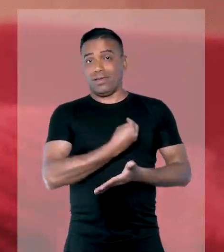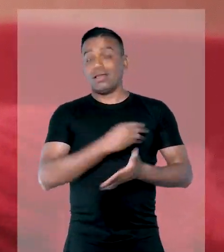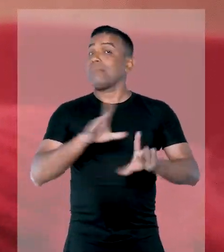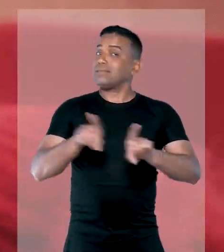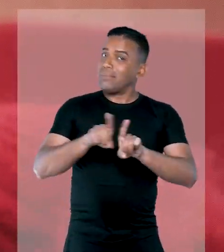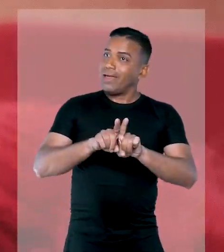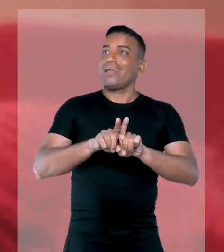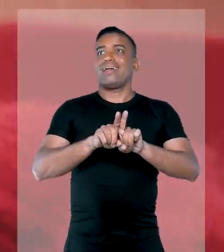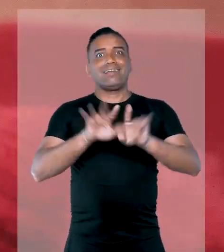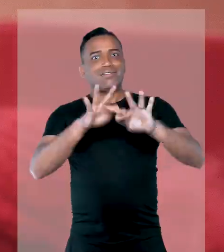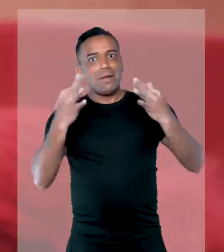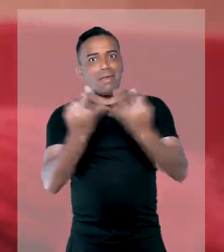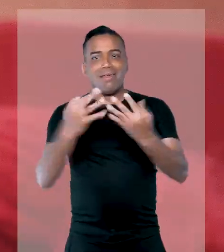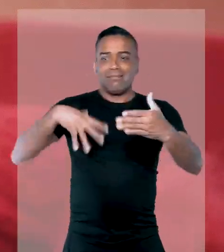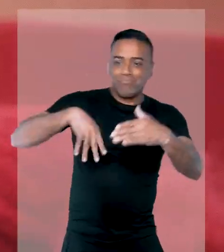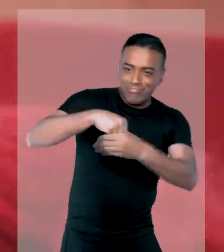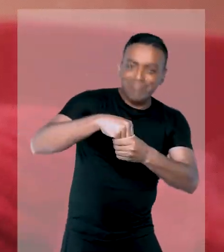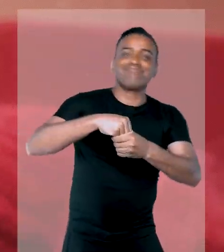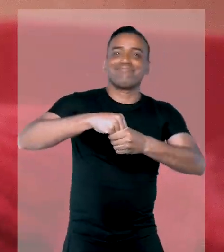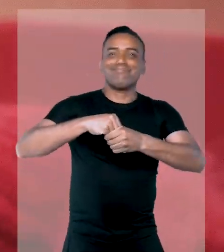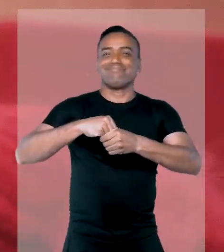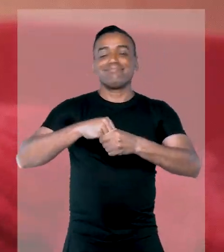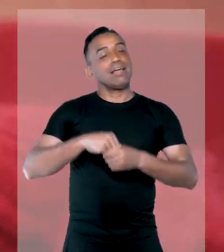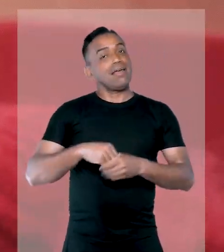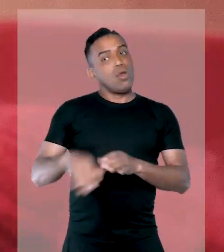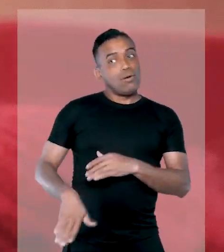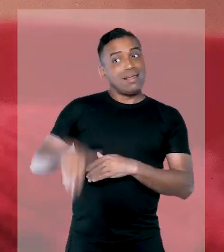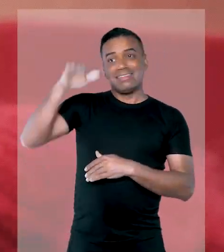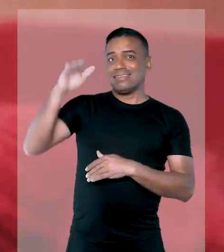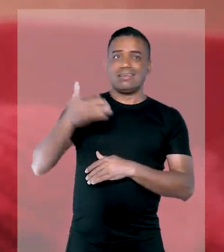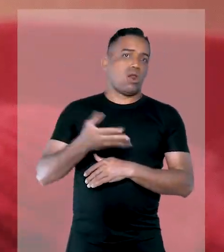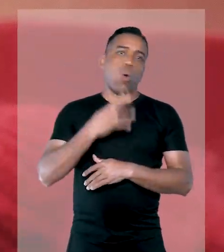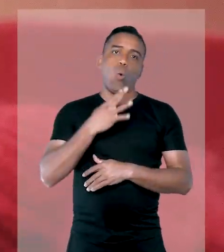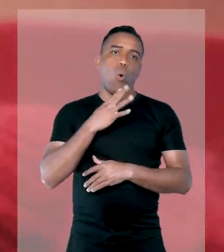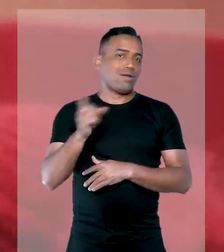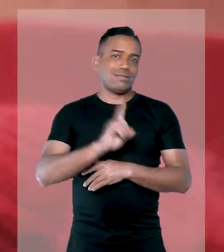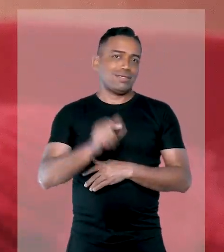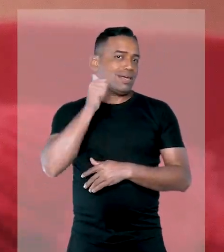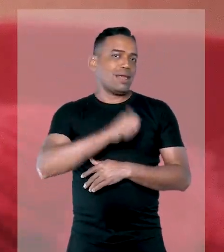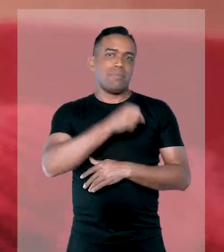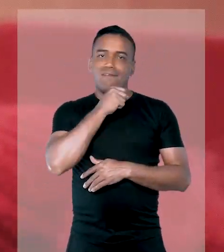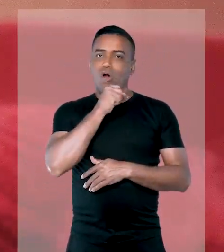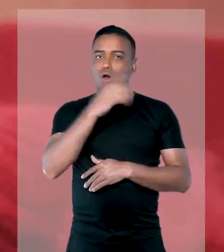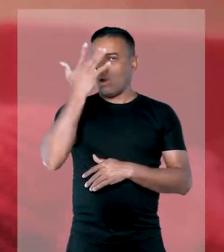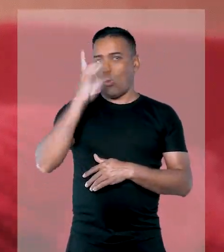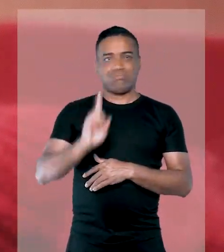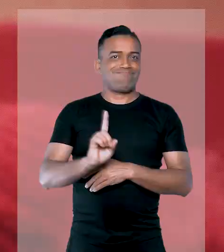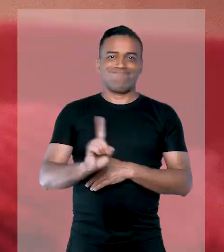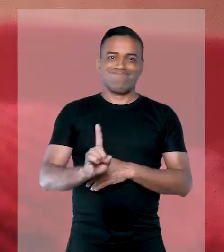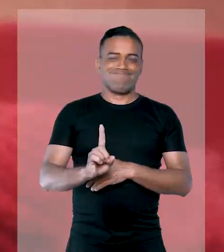acaba contando histórias de outros familiares. Eu fui uma pessoa que cresceu sem avó, eu não sei o que é ter.